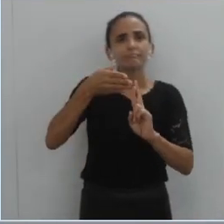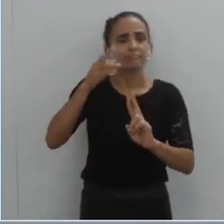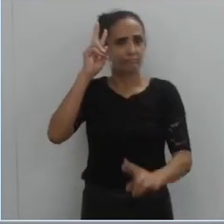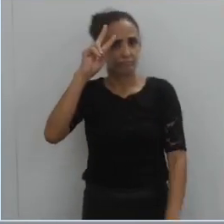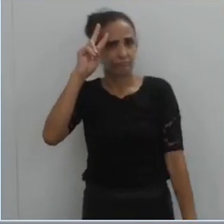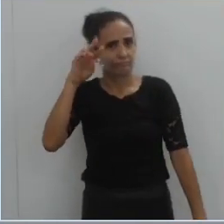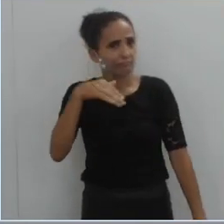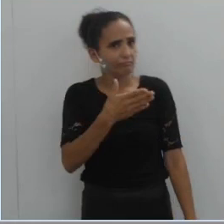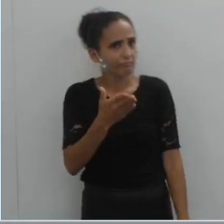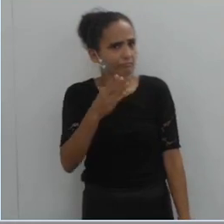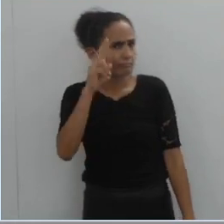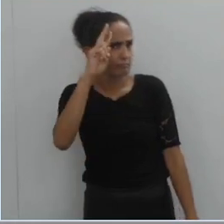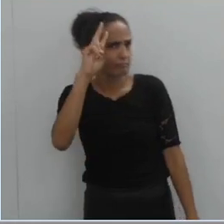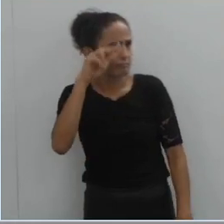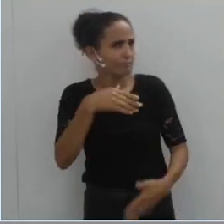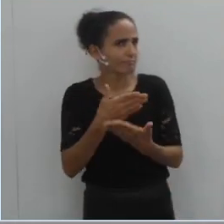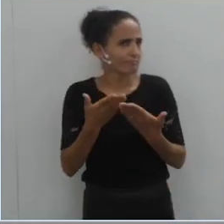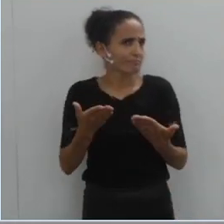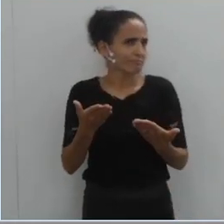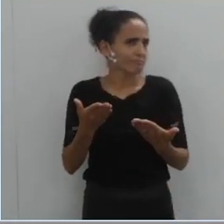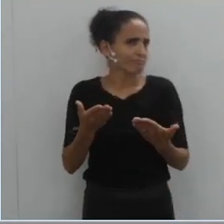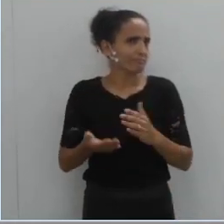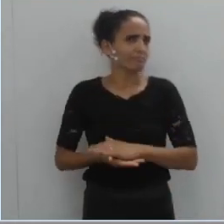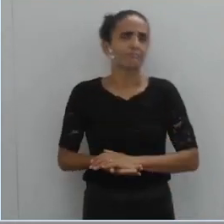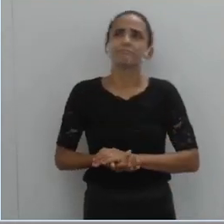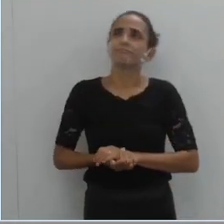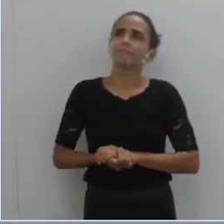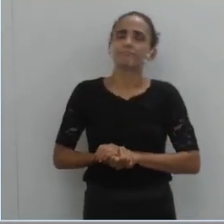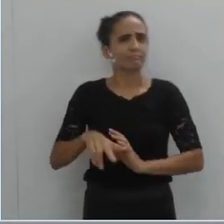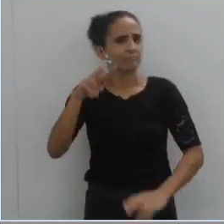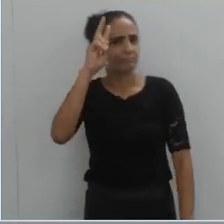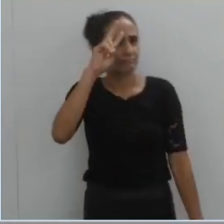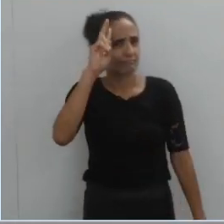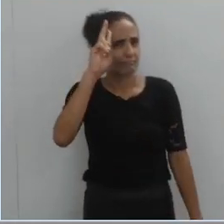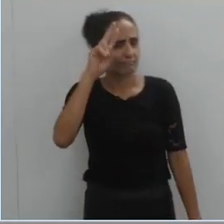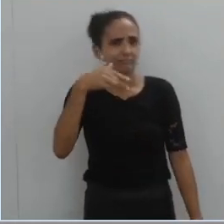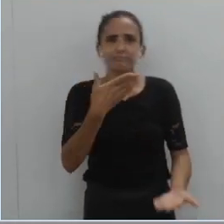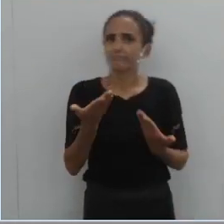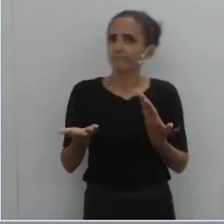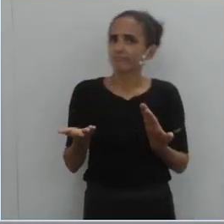Lembrou? Lembrou? Vou deixar mais um pouquinho. Lembrou ou não lembrou?